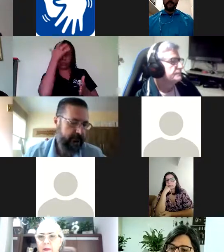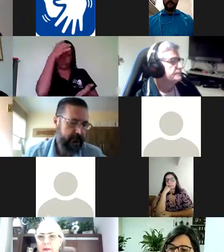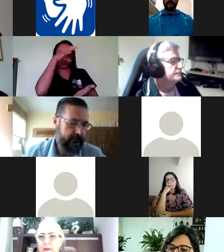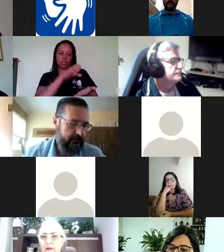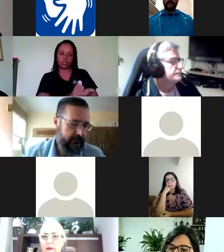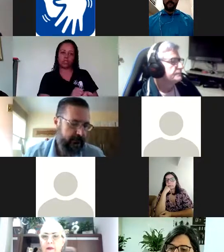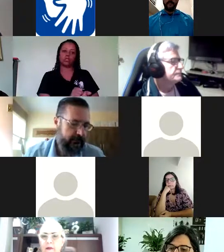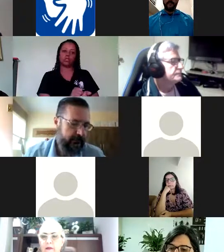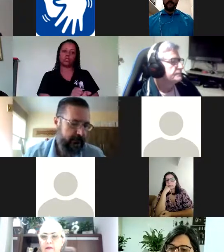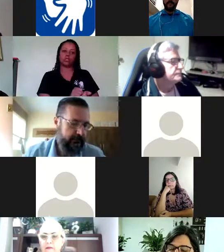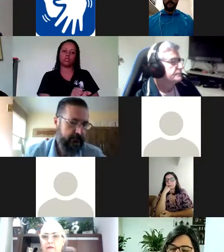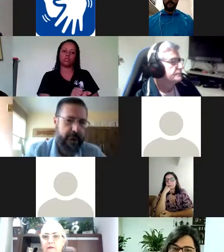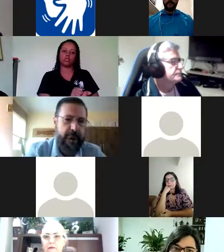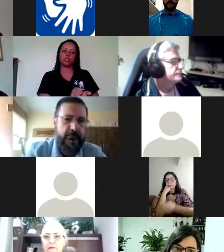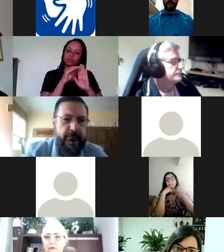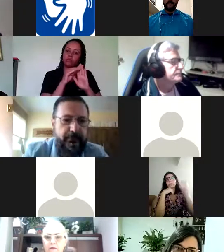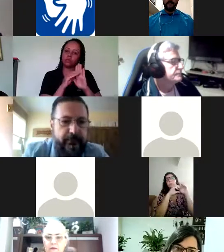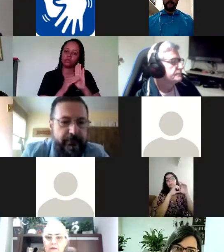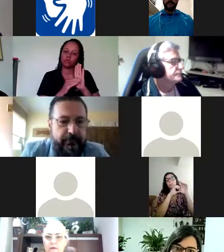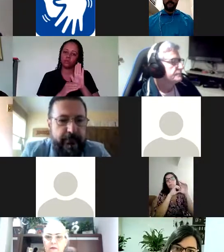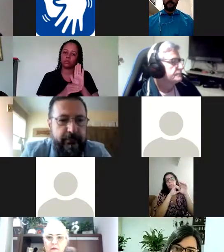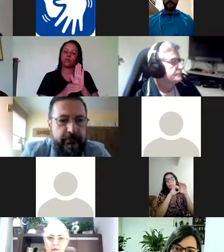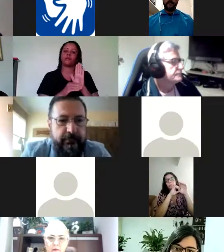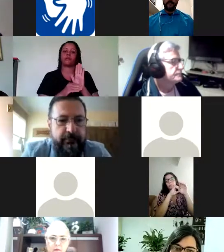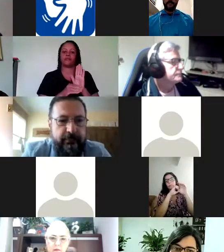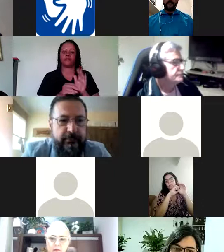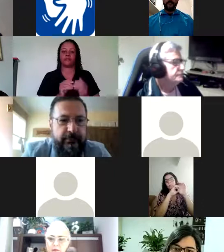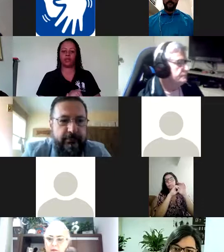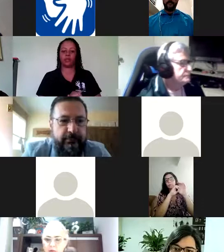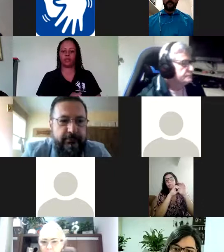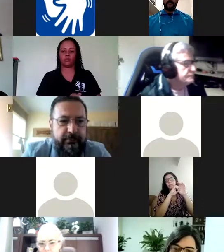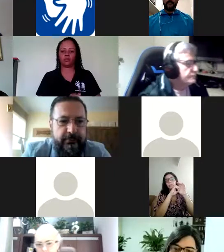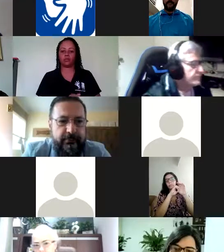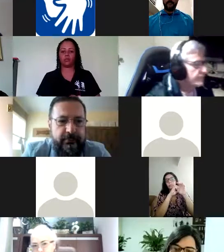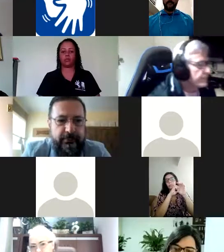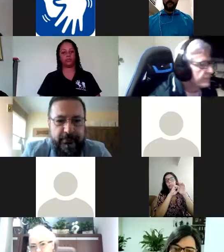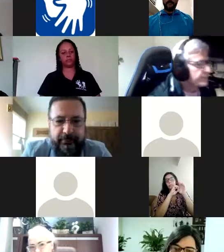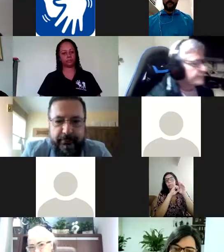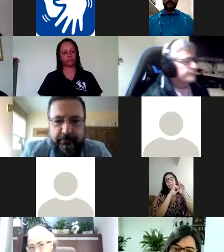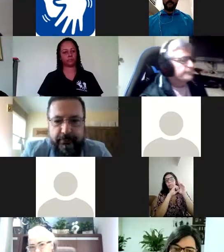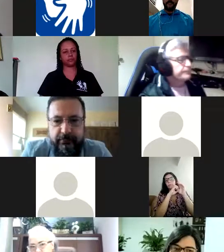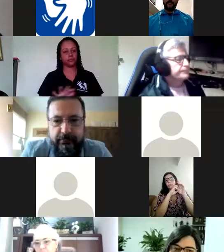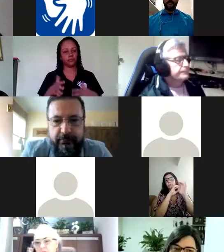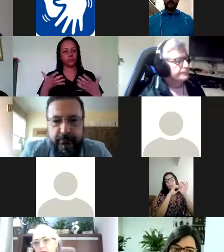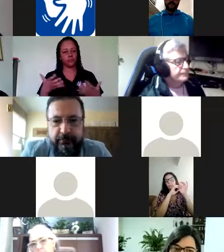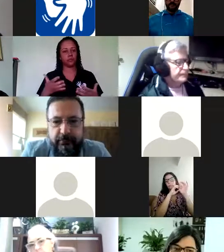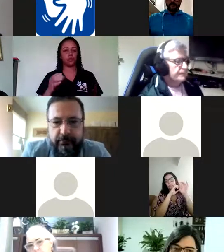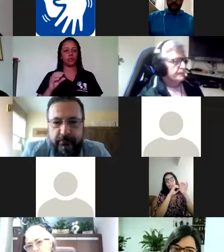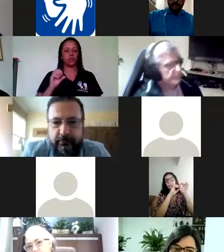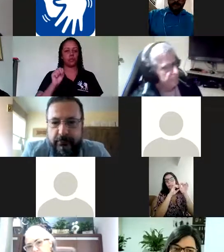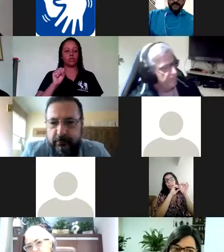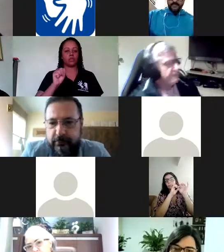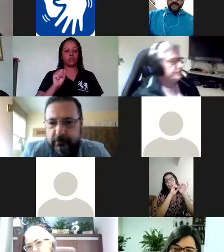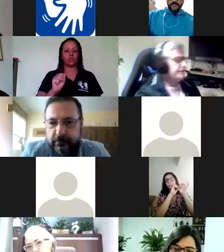inscrito também a Sandra Bueno, o Sebastião e o Flávio Gonzalez, do Instituto Jô Clemente. Então, Scaboli,